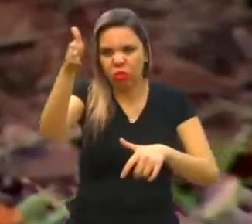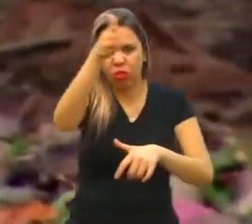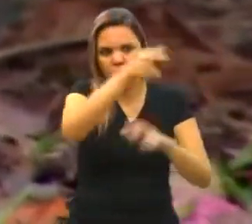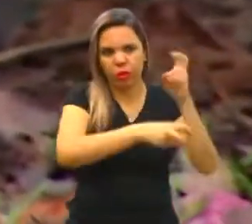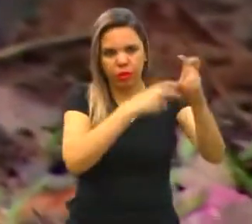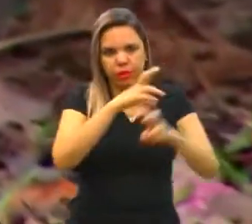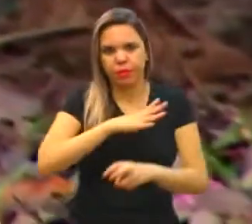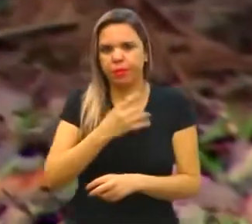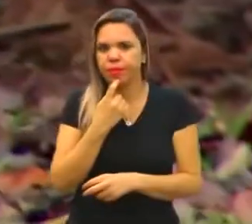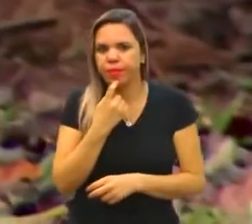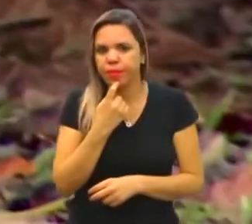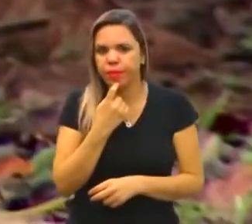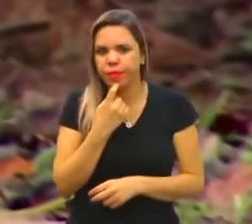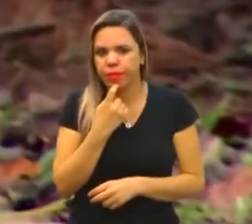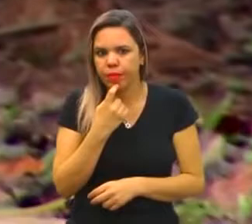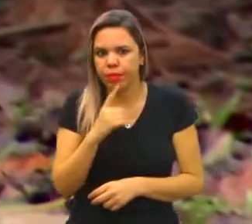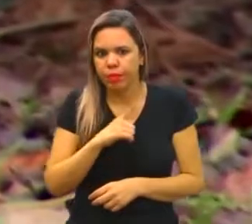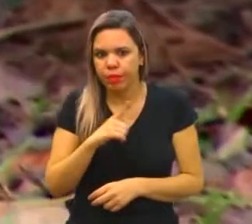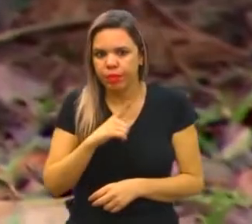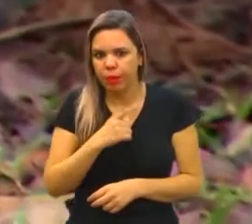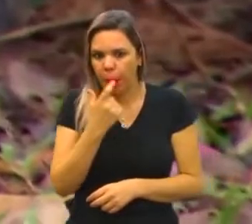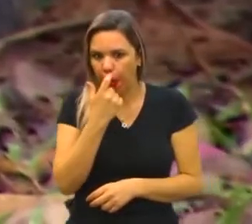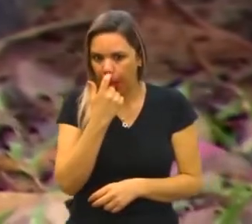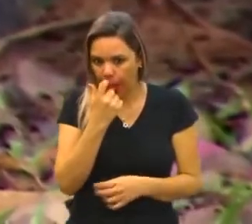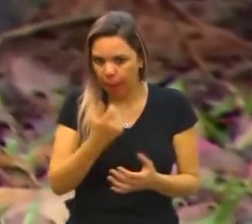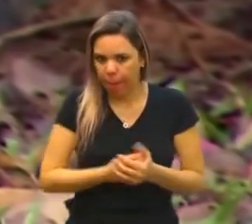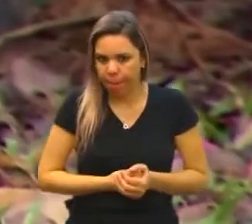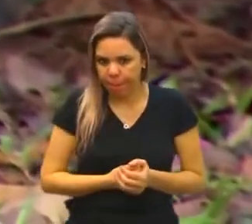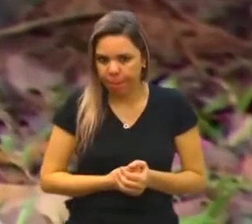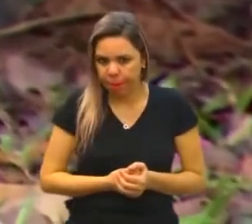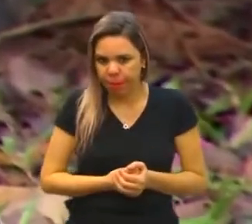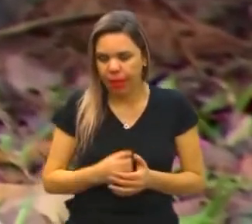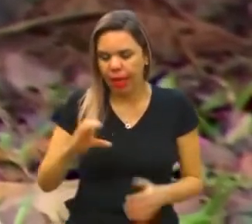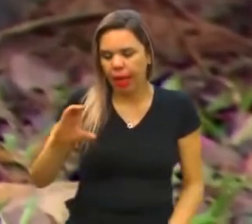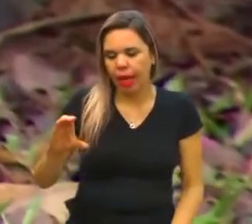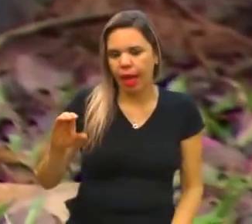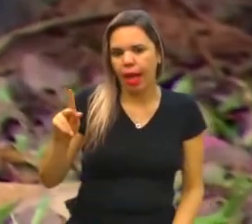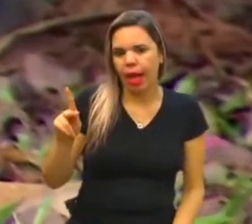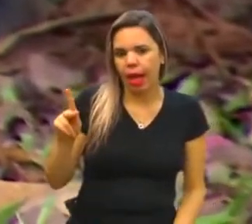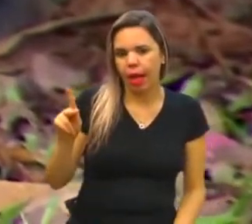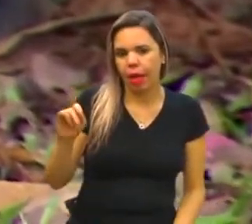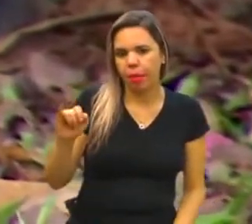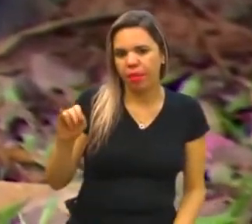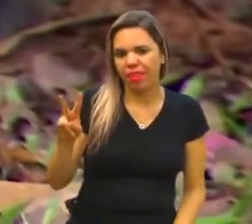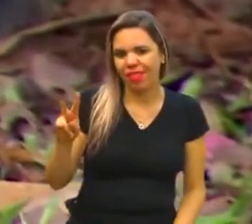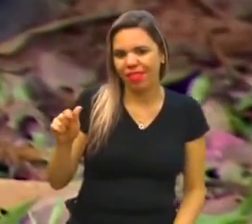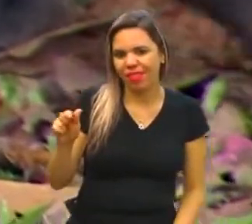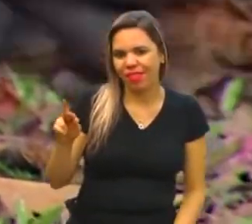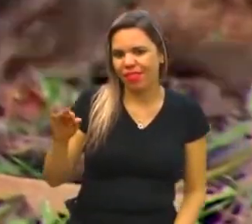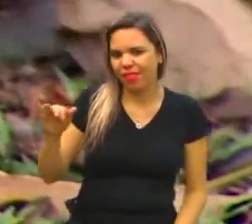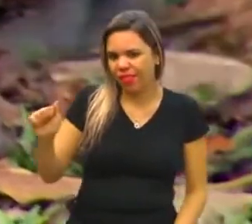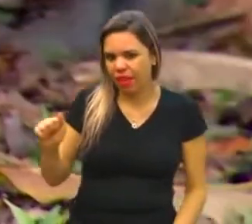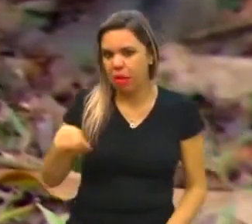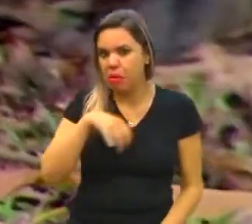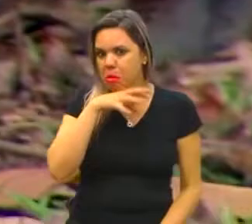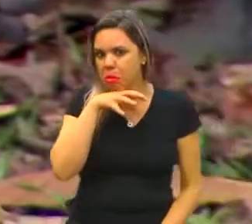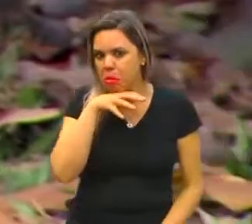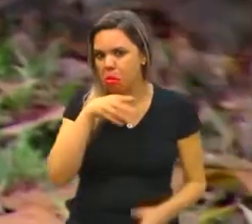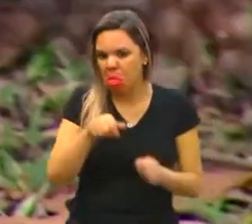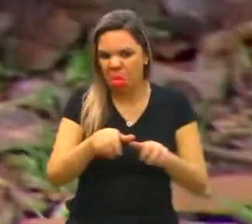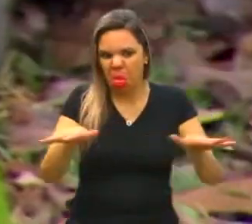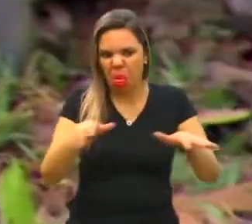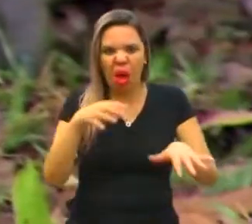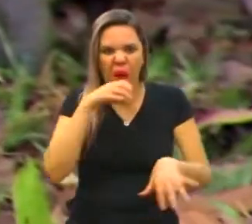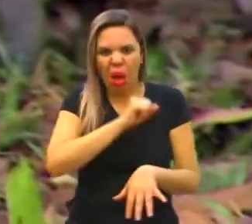carrapato. Não só ali, como em todos os parques da cidade de Campinas, onde existe a capivara, e ele é um animal